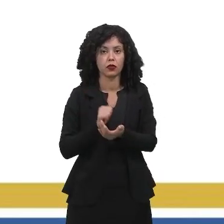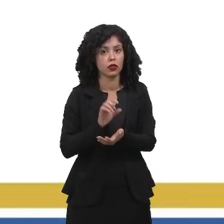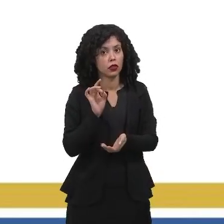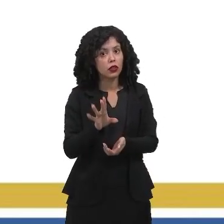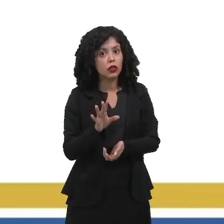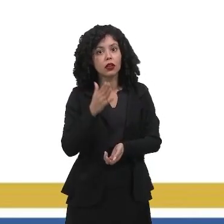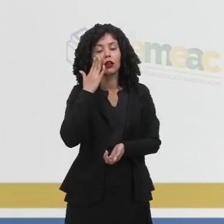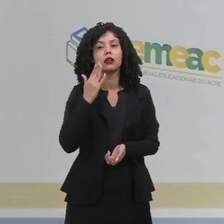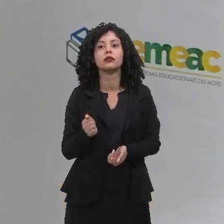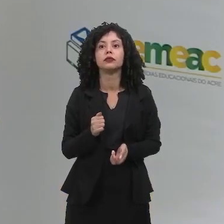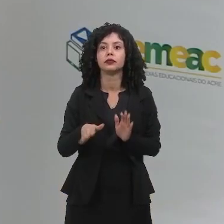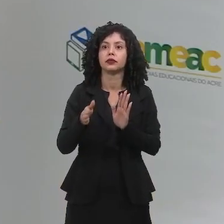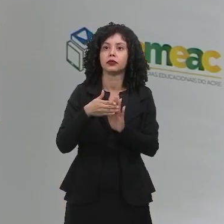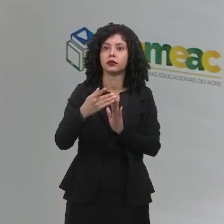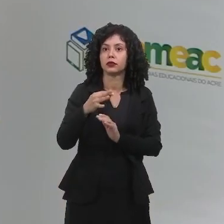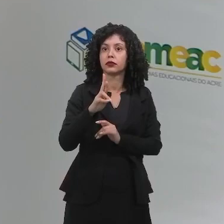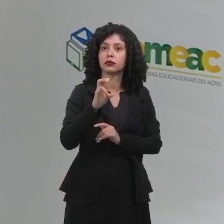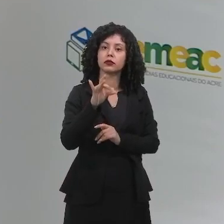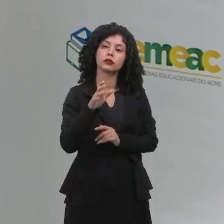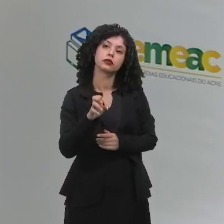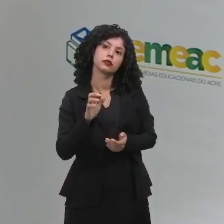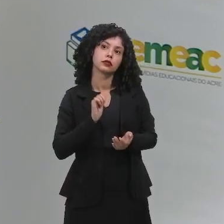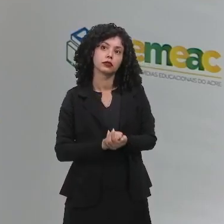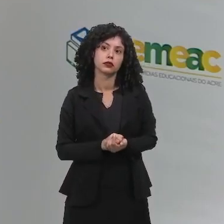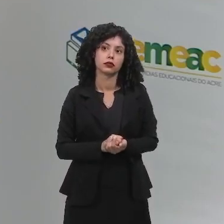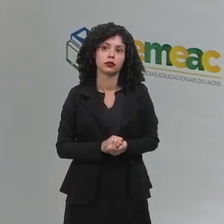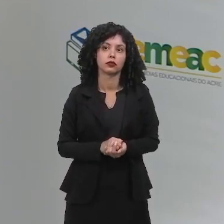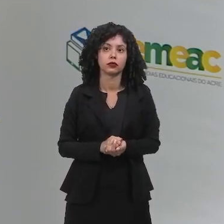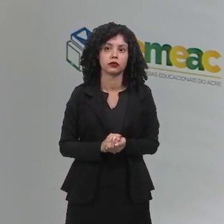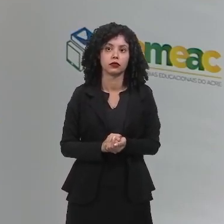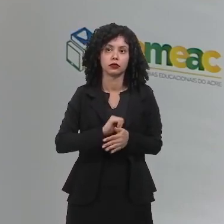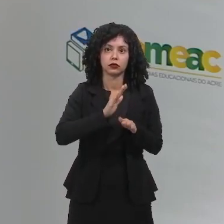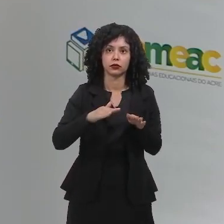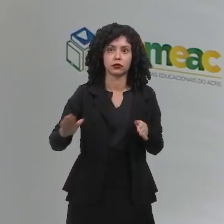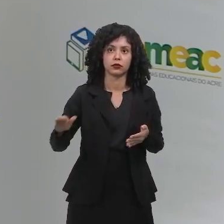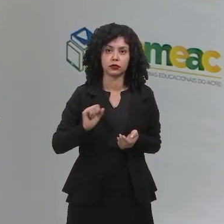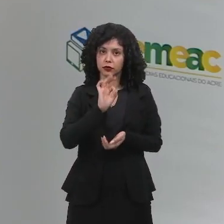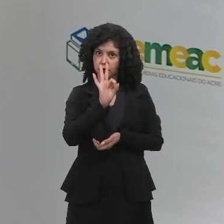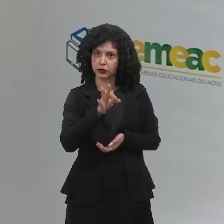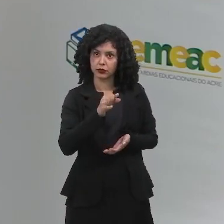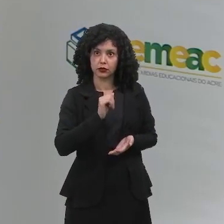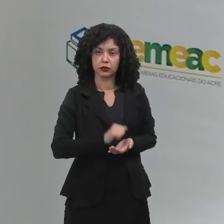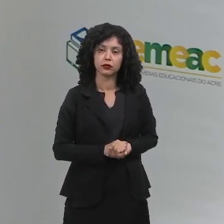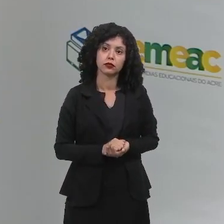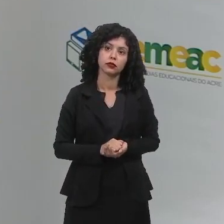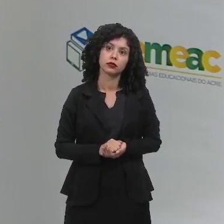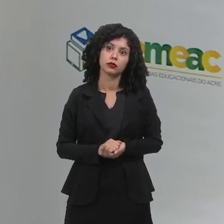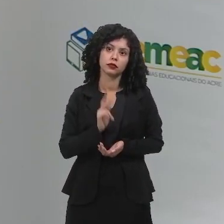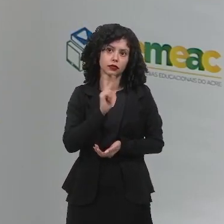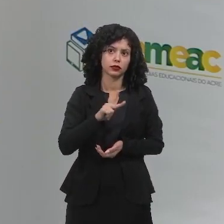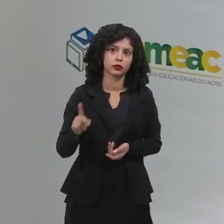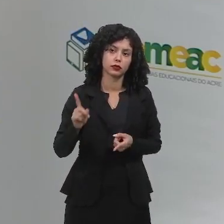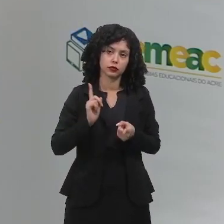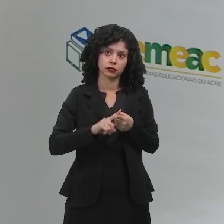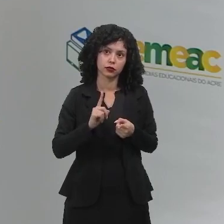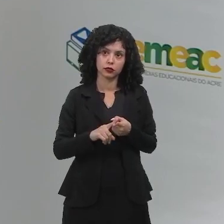você saber as propriedades e as características de uma onda, tá certo? Então, professor,